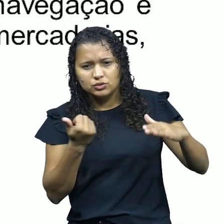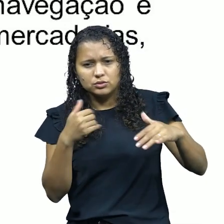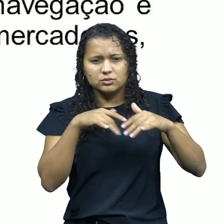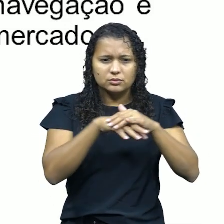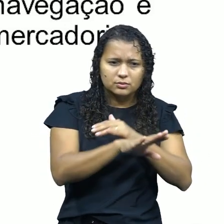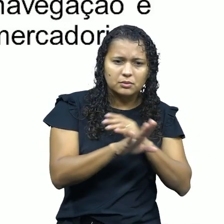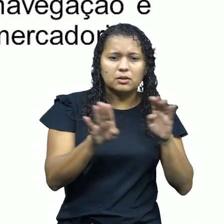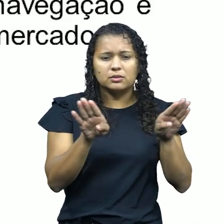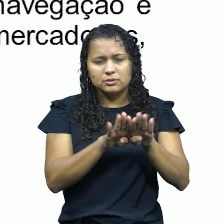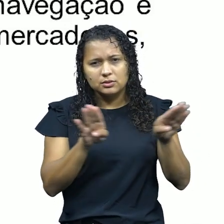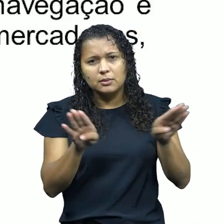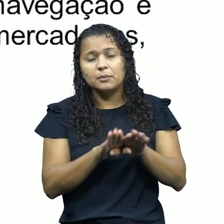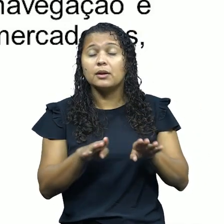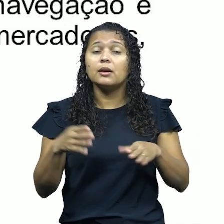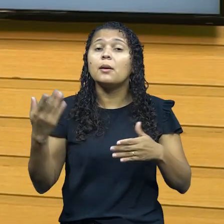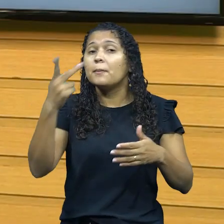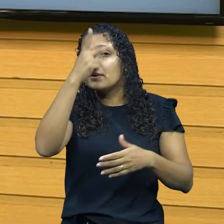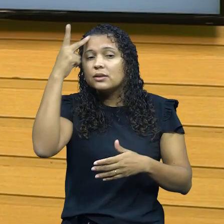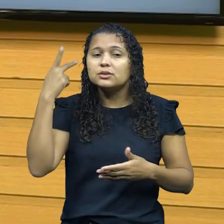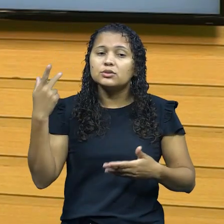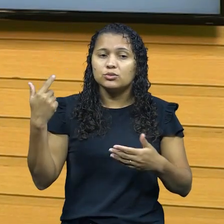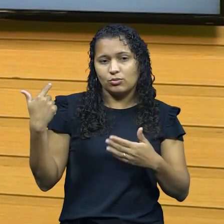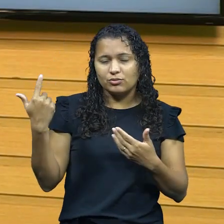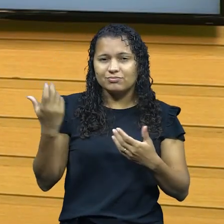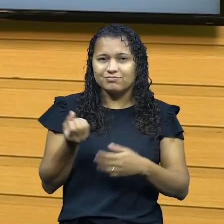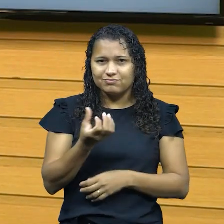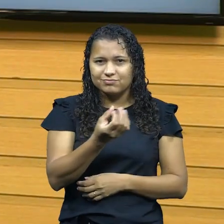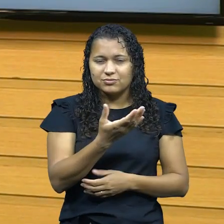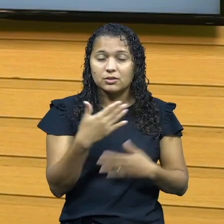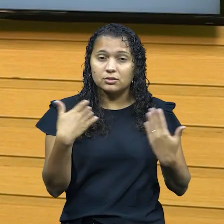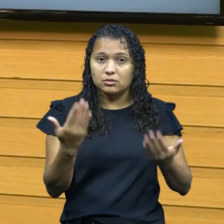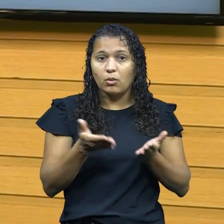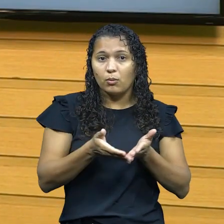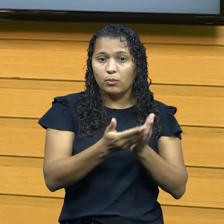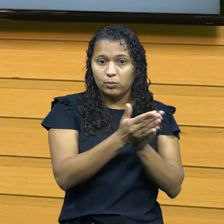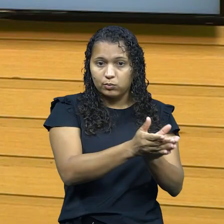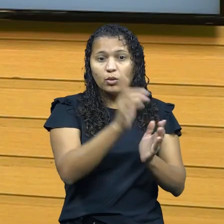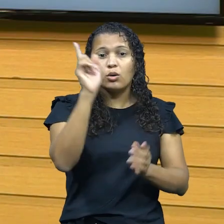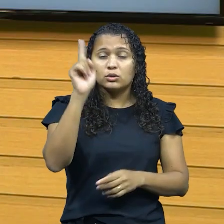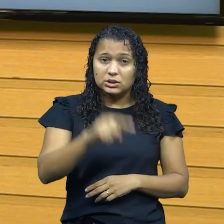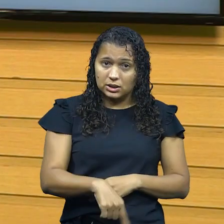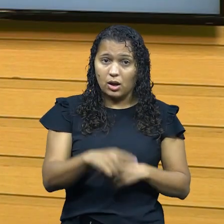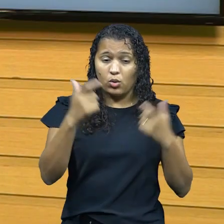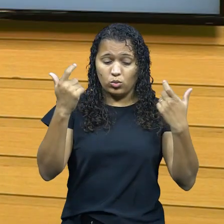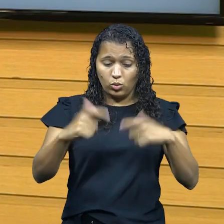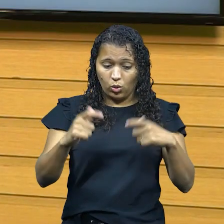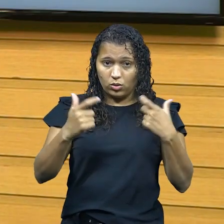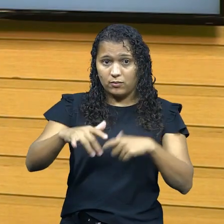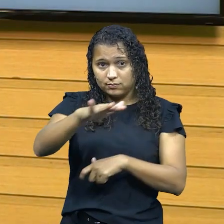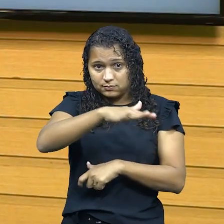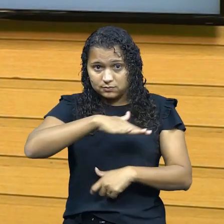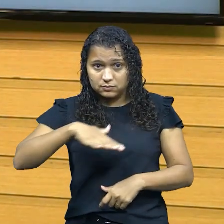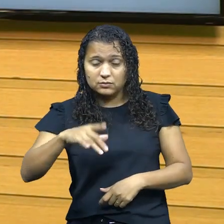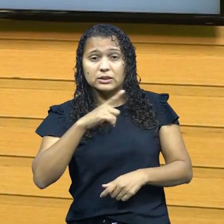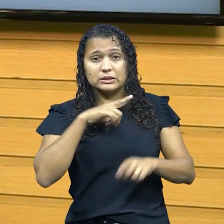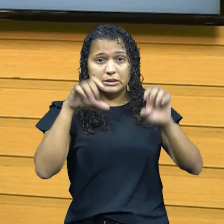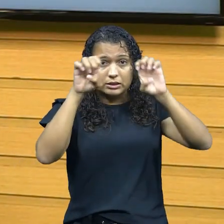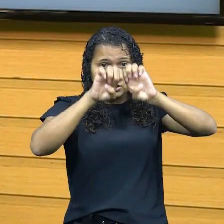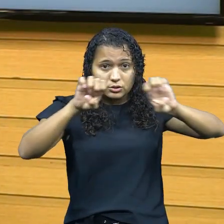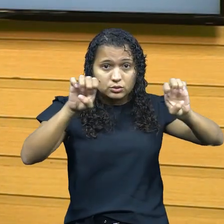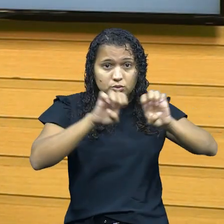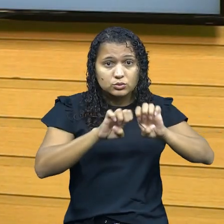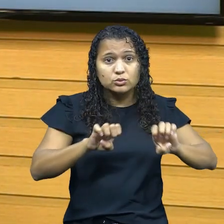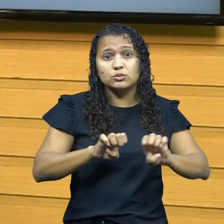e desembarque de passageiros. Então, o porto, ele é um local, um ambiente com uma